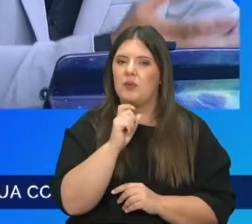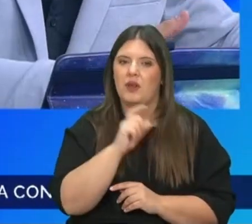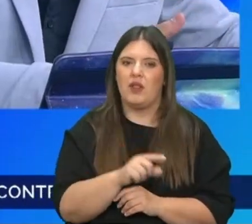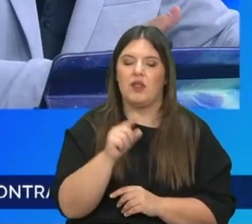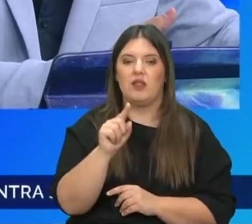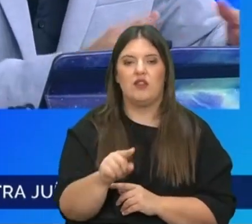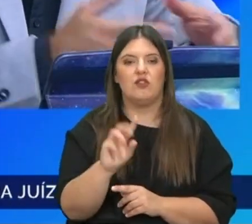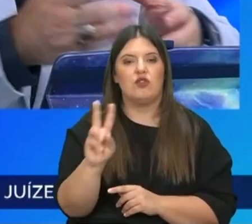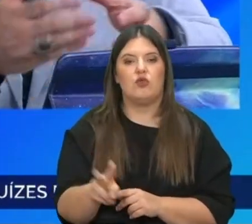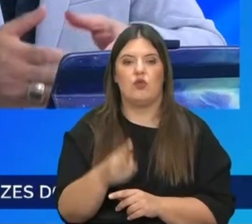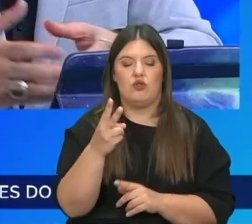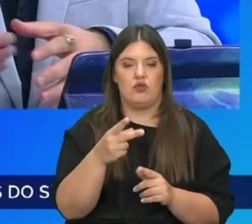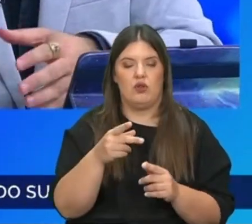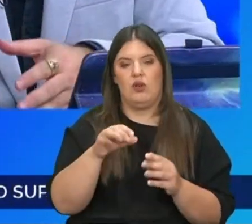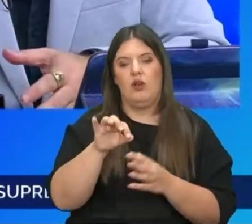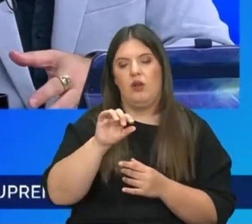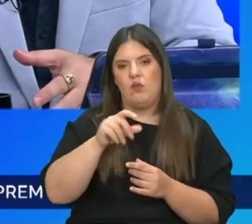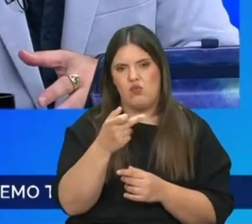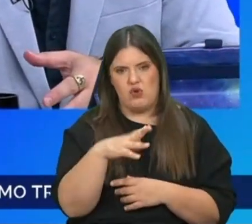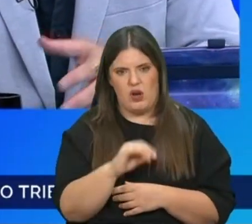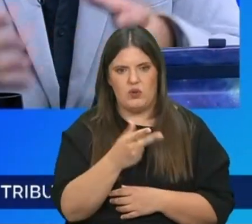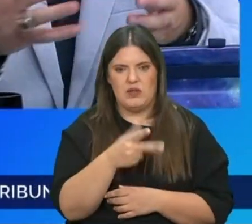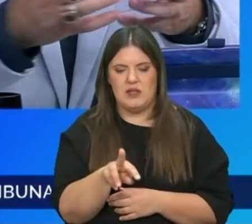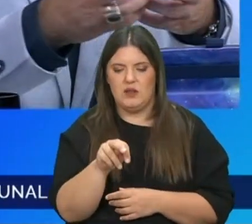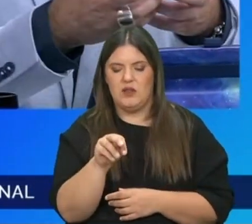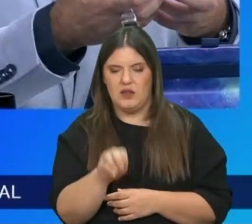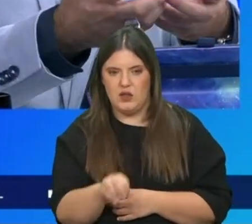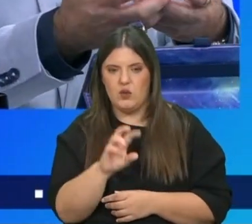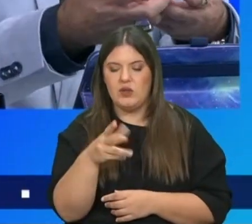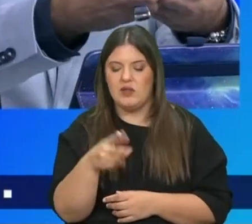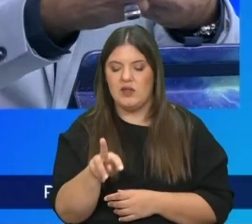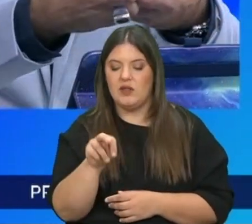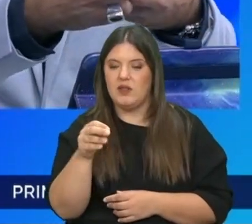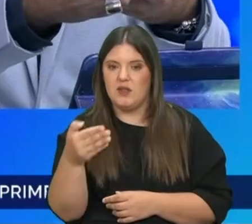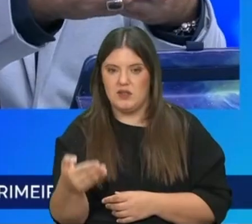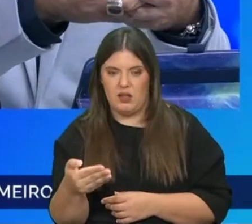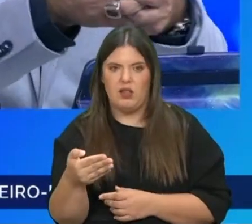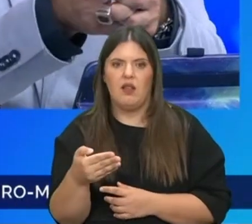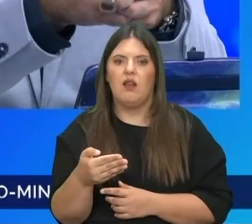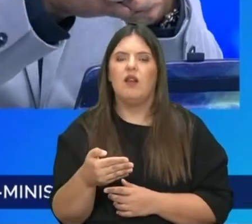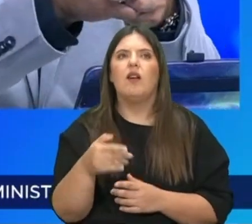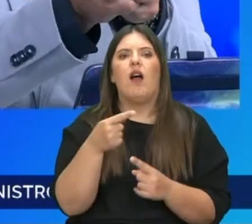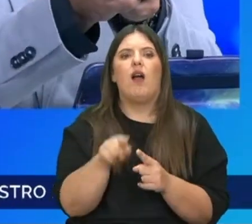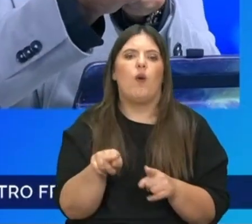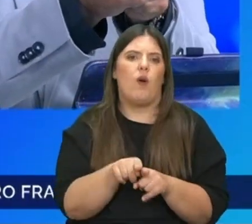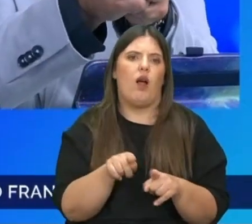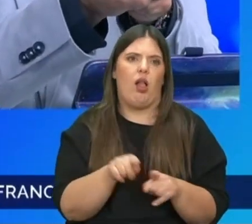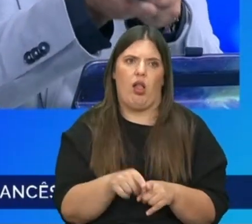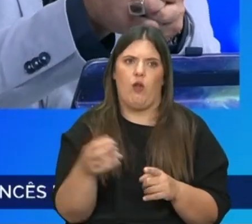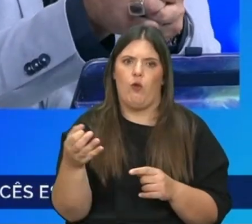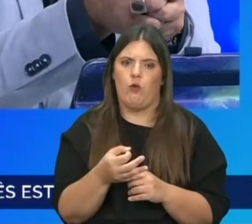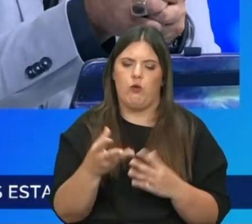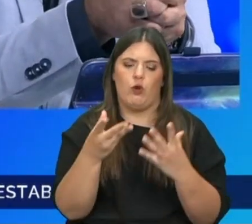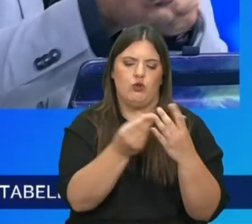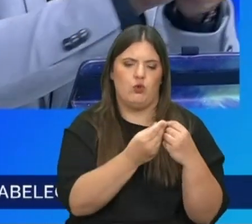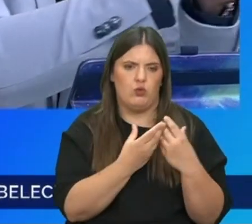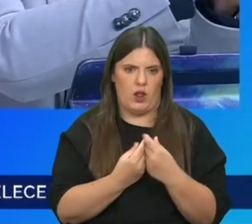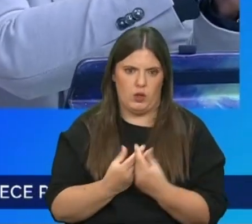estes 2 buracos negros, um de 103 e outro de 137 massas solares, seria o resultado de buracos negros que se foram